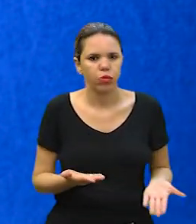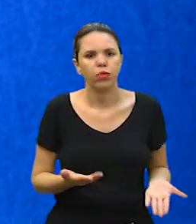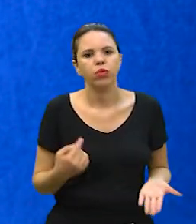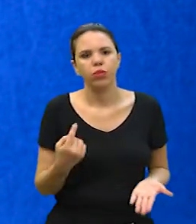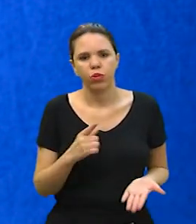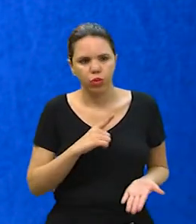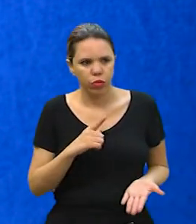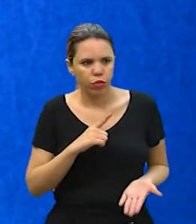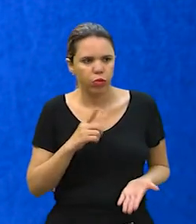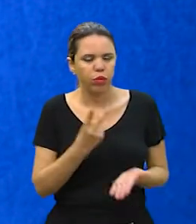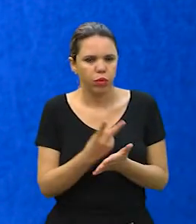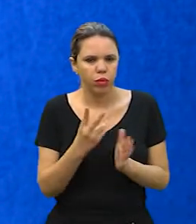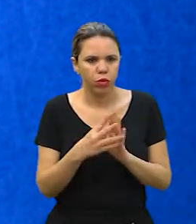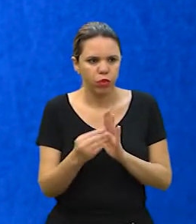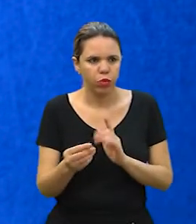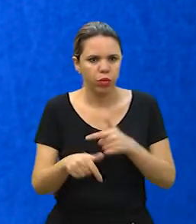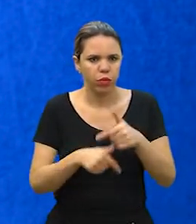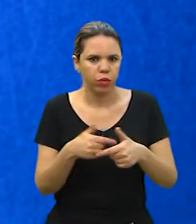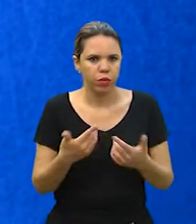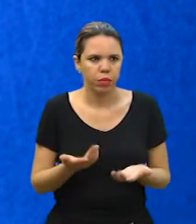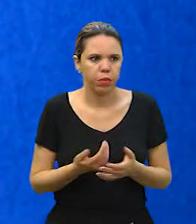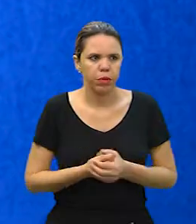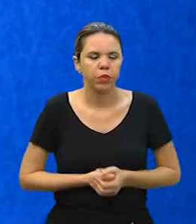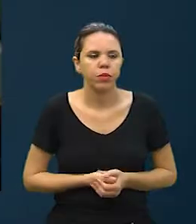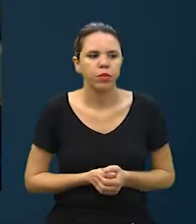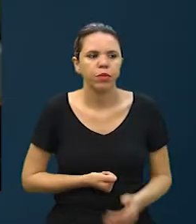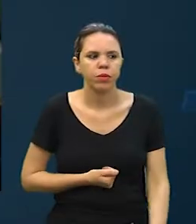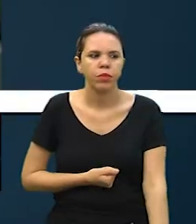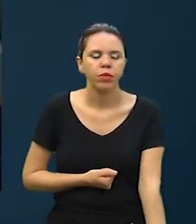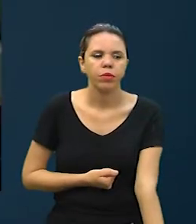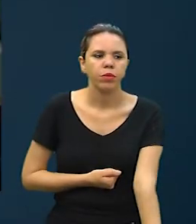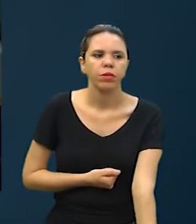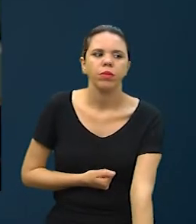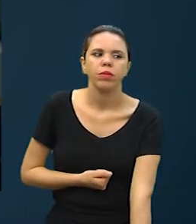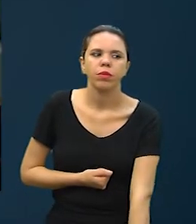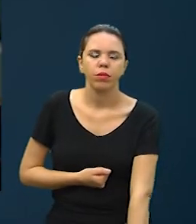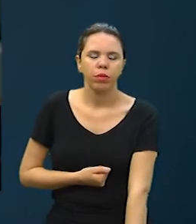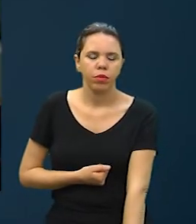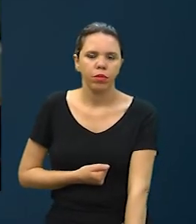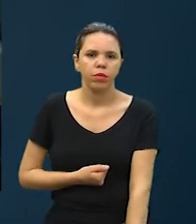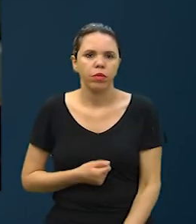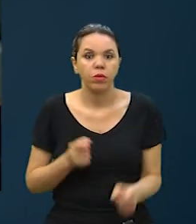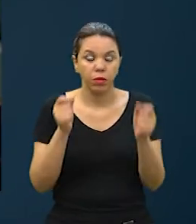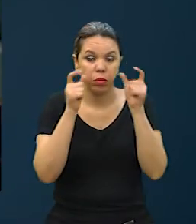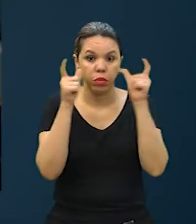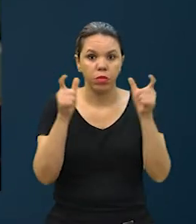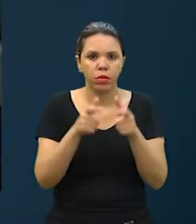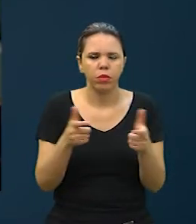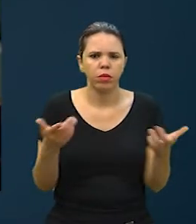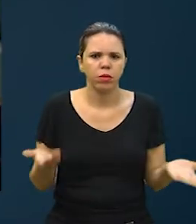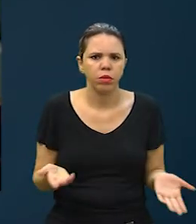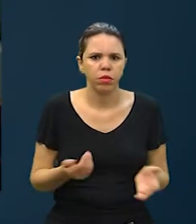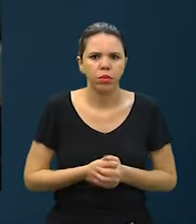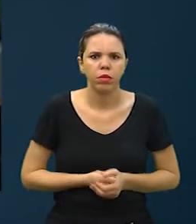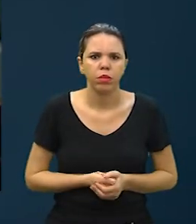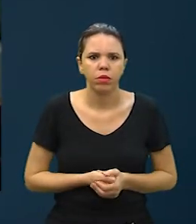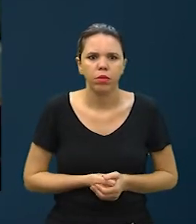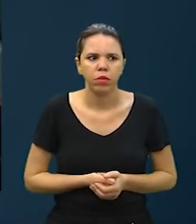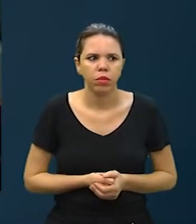hoje a gente está com o mesmo modelo de operação. Então, foi um choque muito grande,